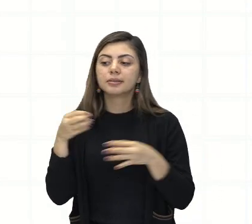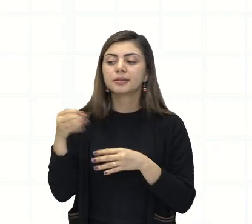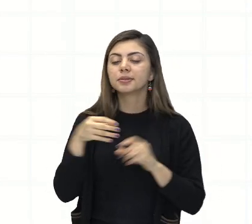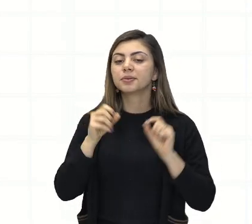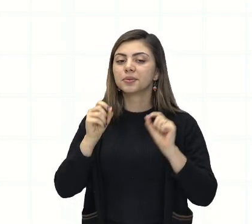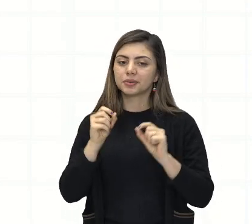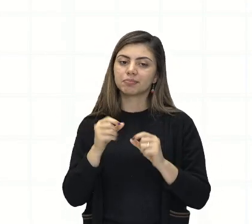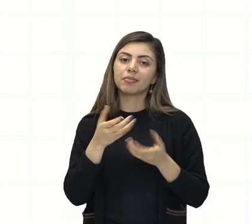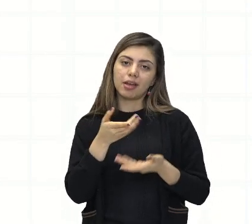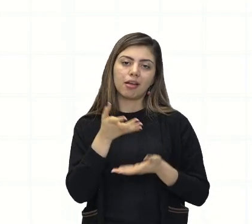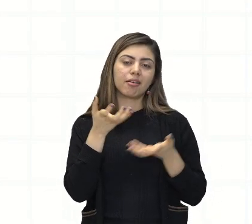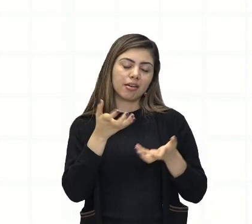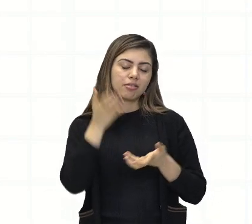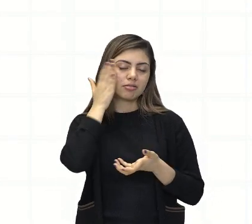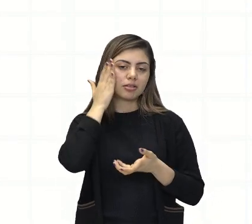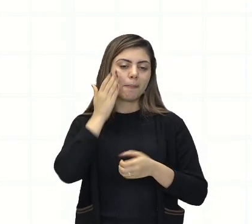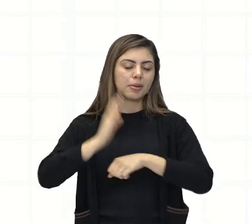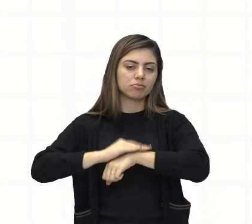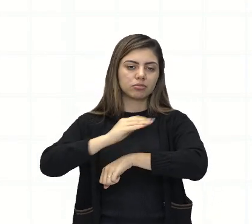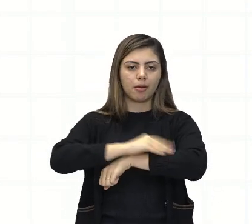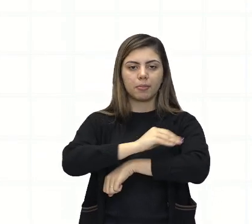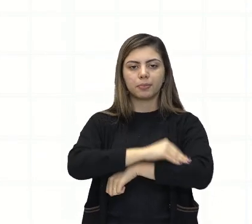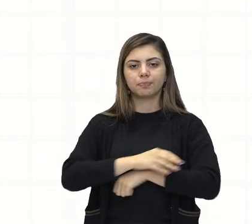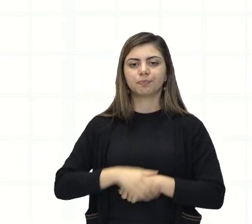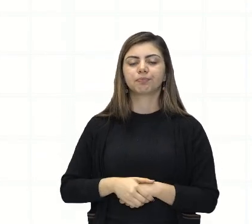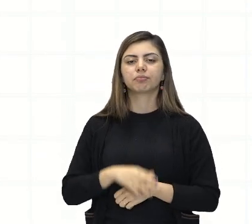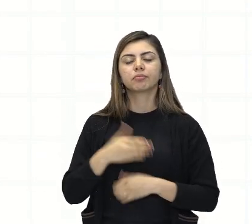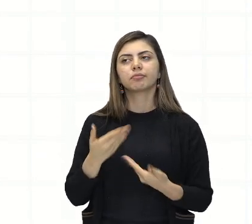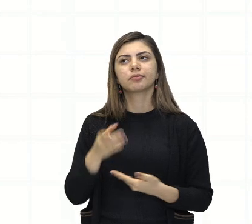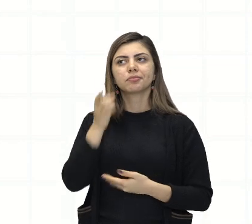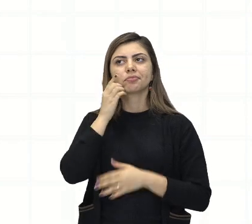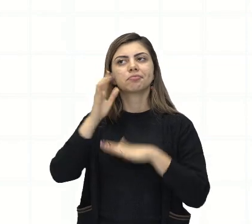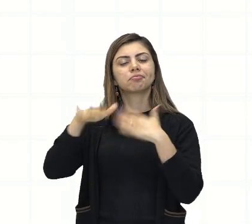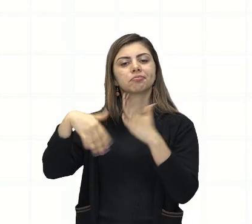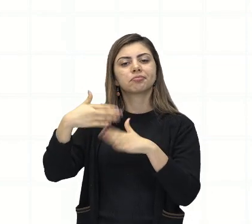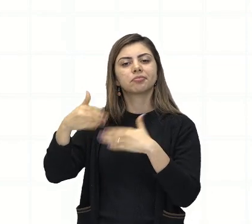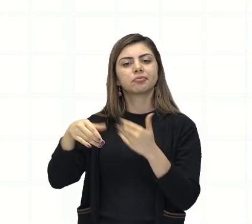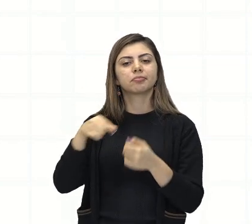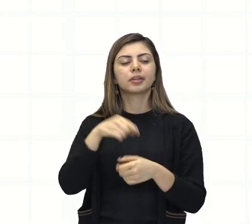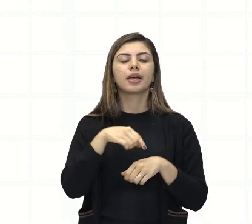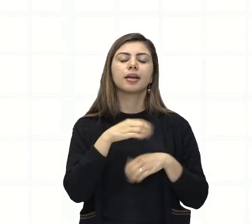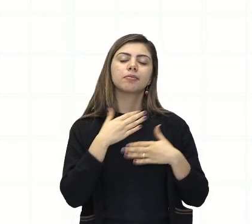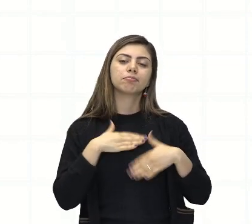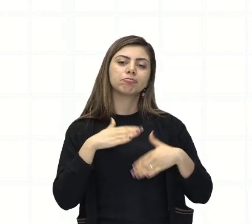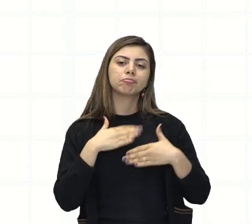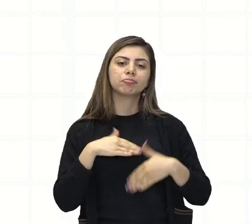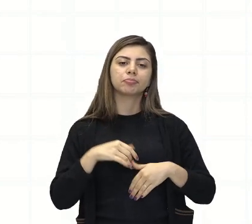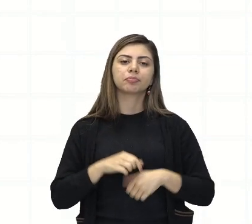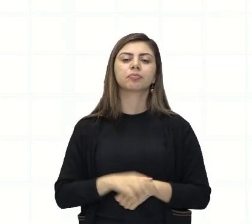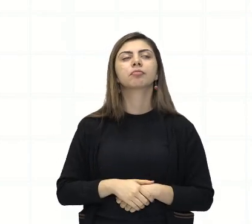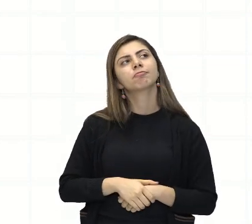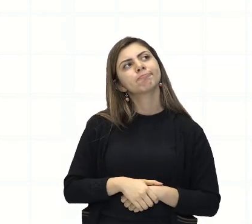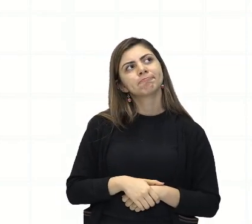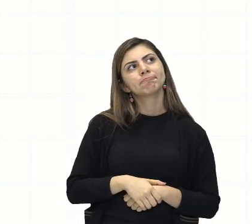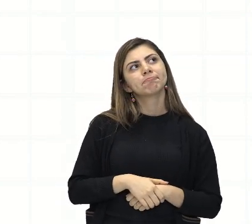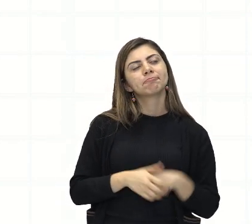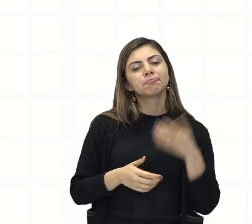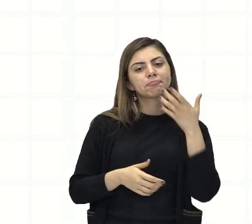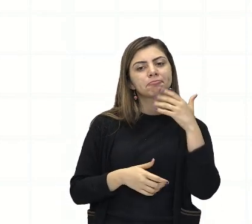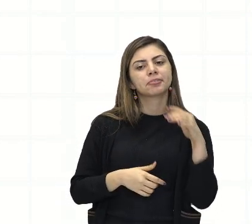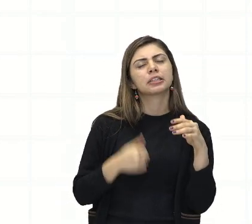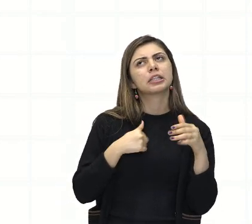Queria ver um sapo. Bora continuar lá? Dias depois, com o mesmo sossego, eu queria uma pamoninha